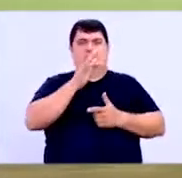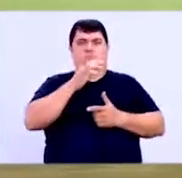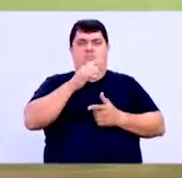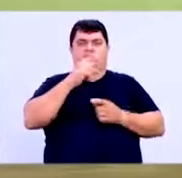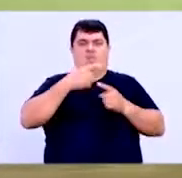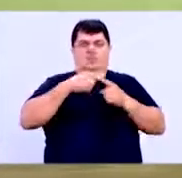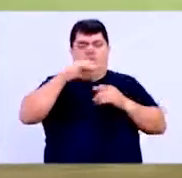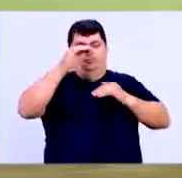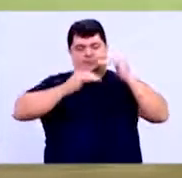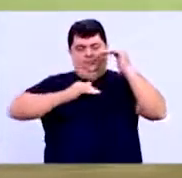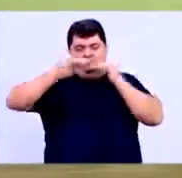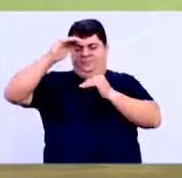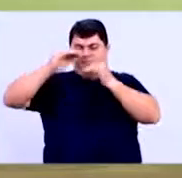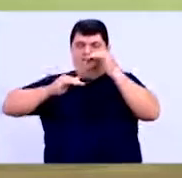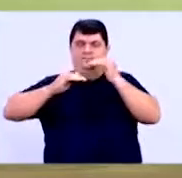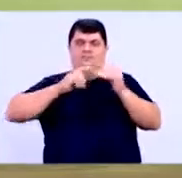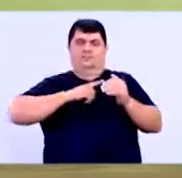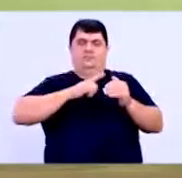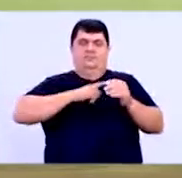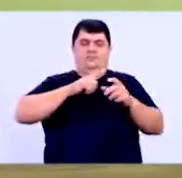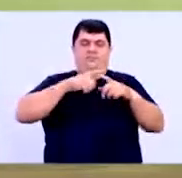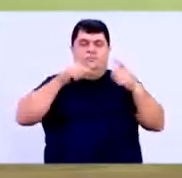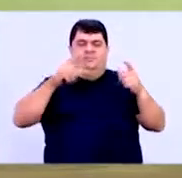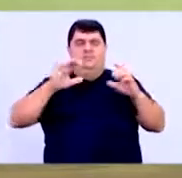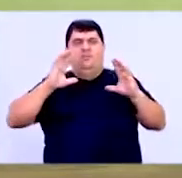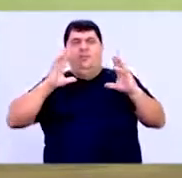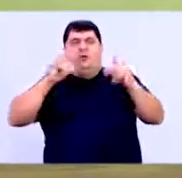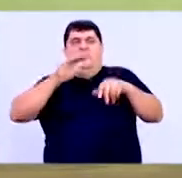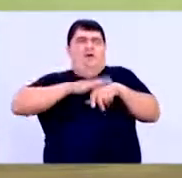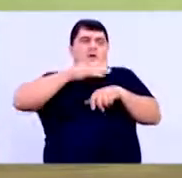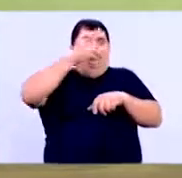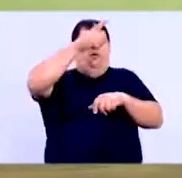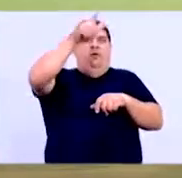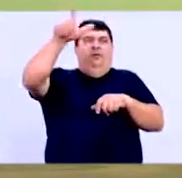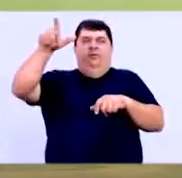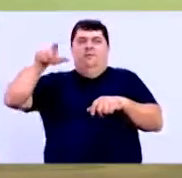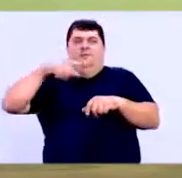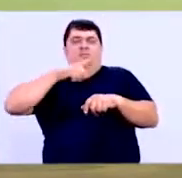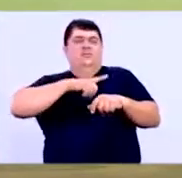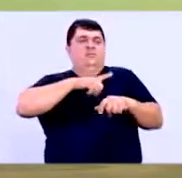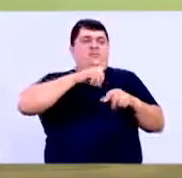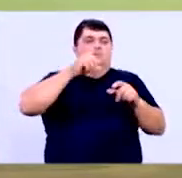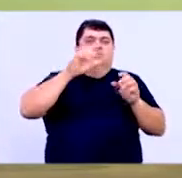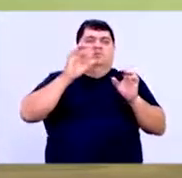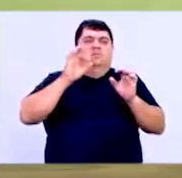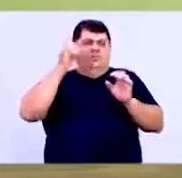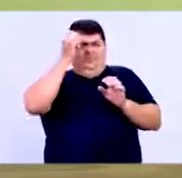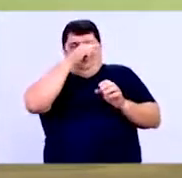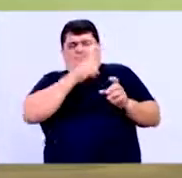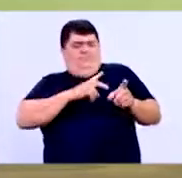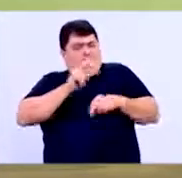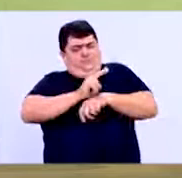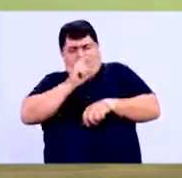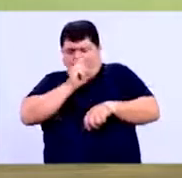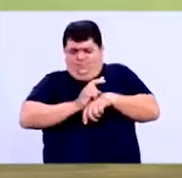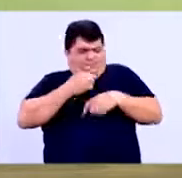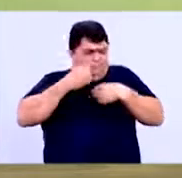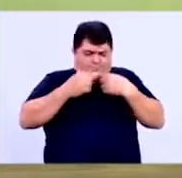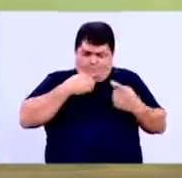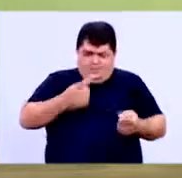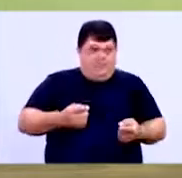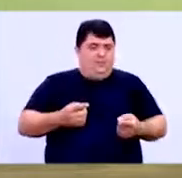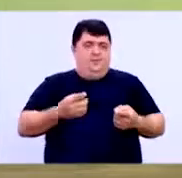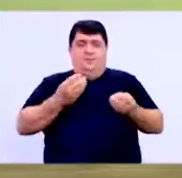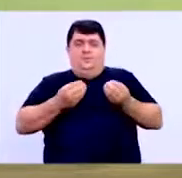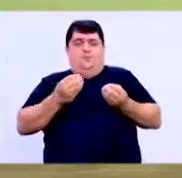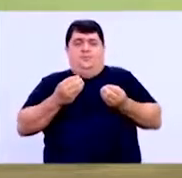do preço da arroba, que está ligado a uma condição macroeconômica, uma questão cambial. Isso aí é difícil mesmo de controlar, a gente não sabe